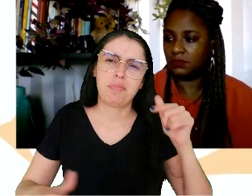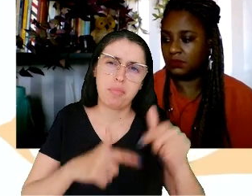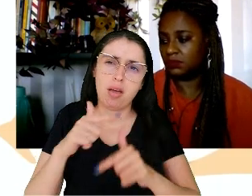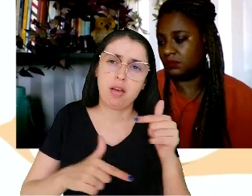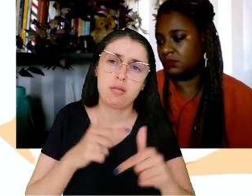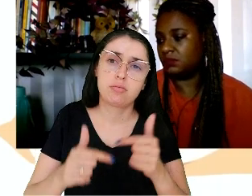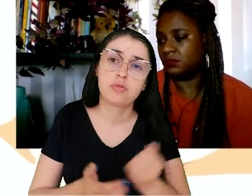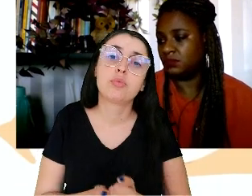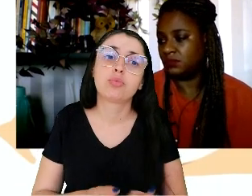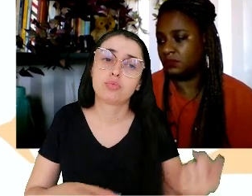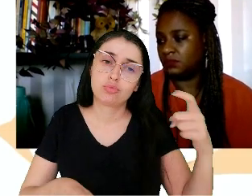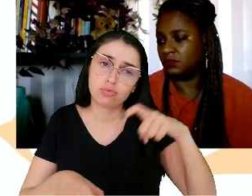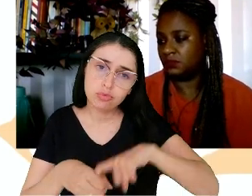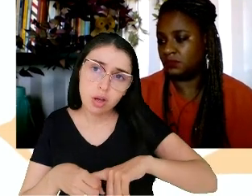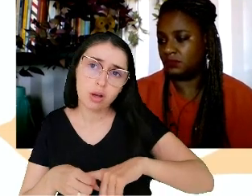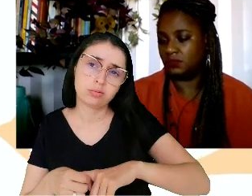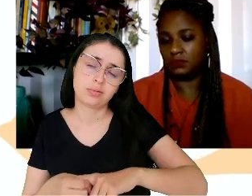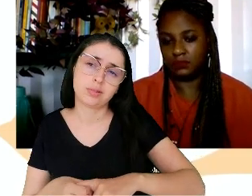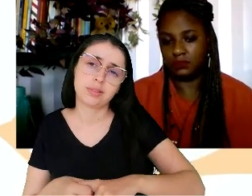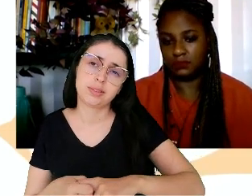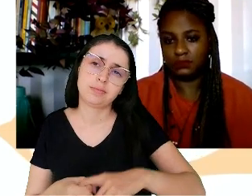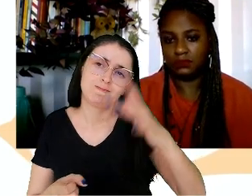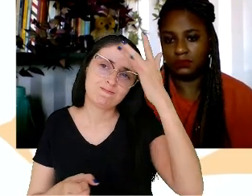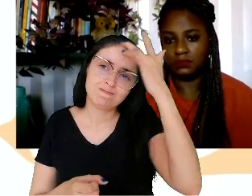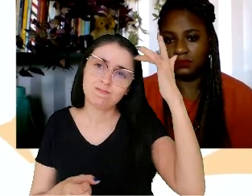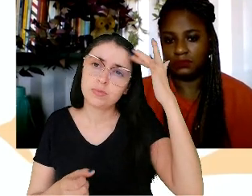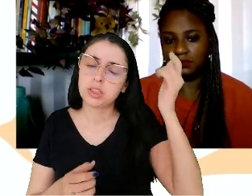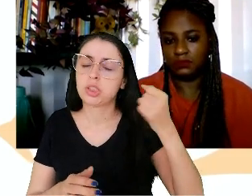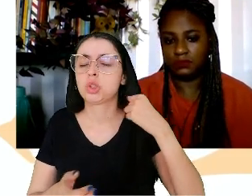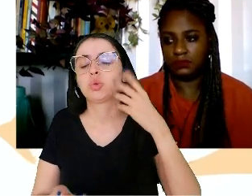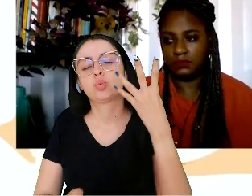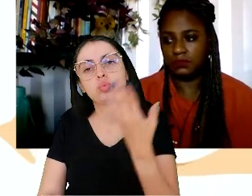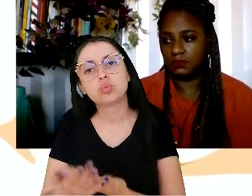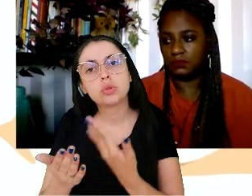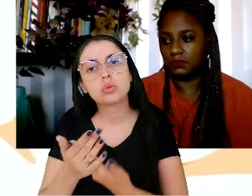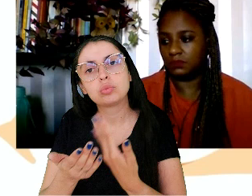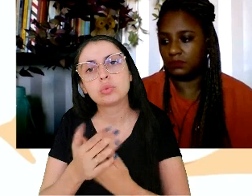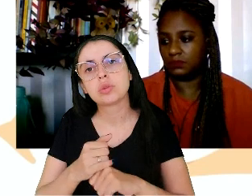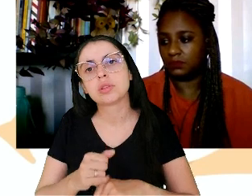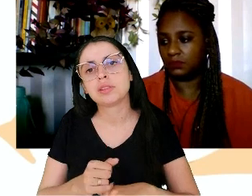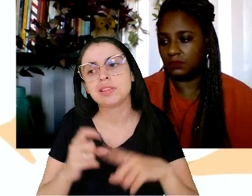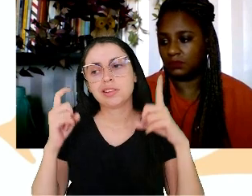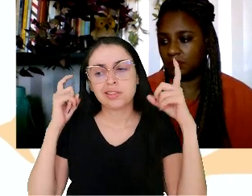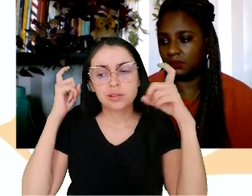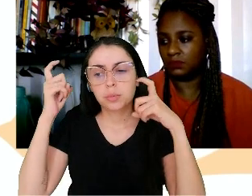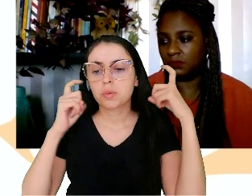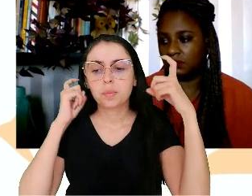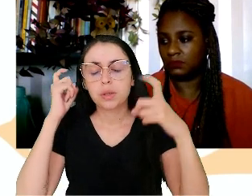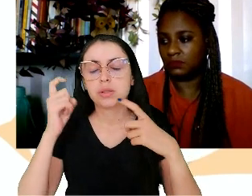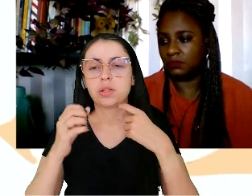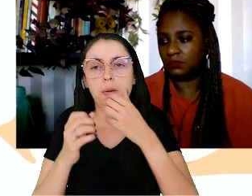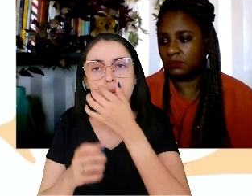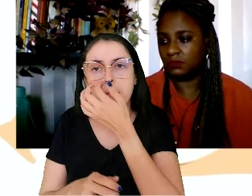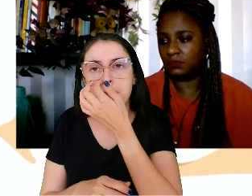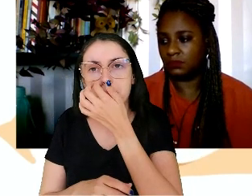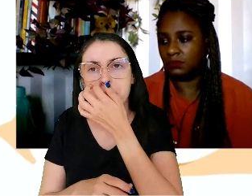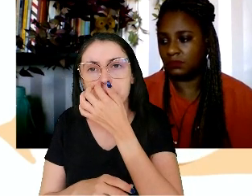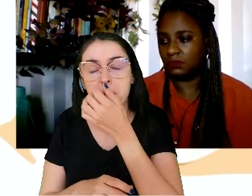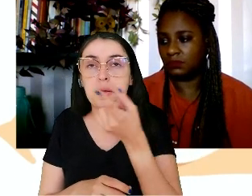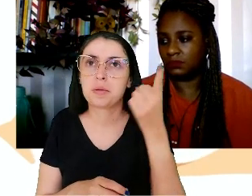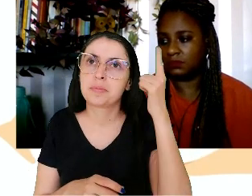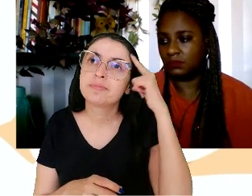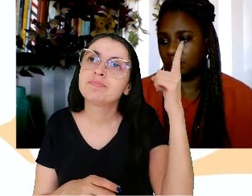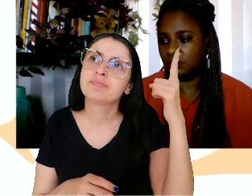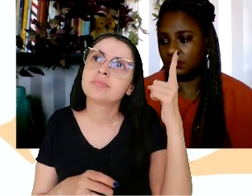nos traz, volta à tona em termos de estudo e de preocupação. A ideia